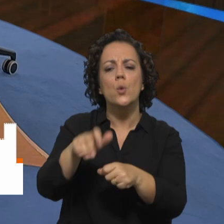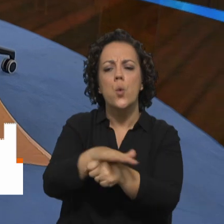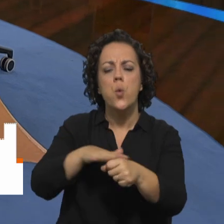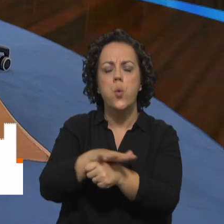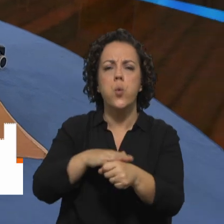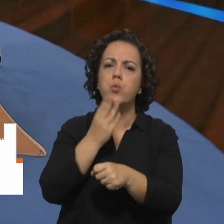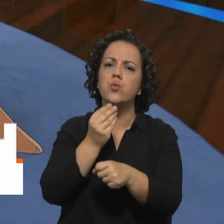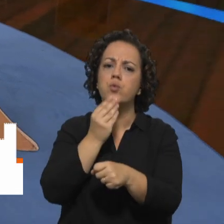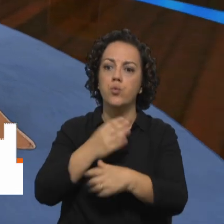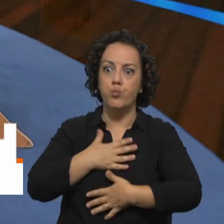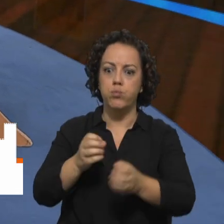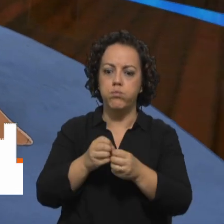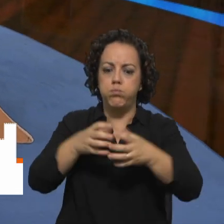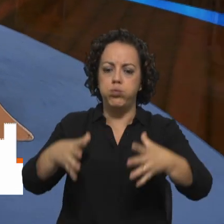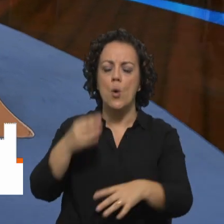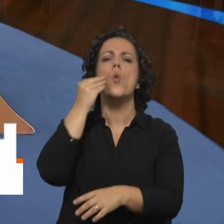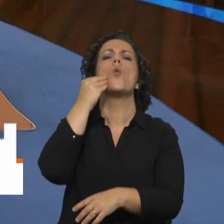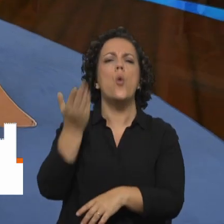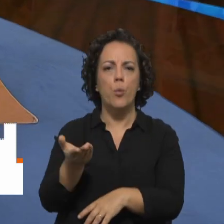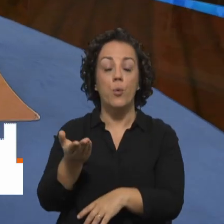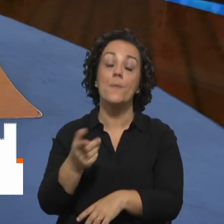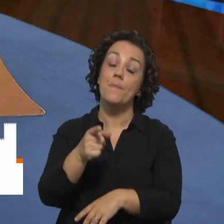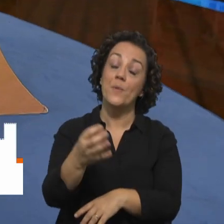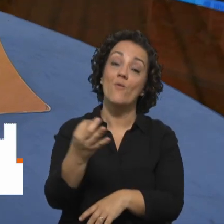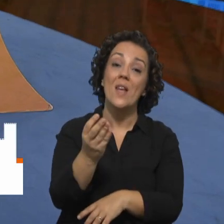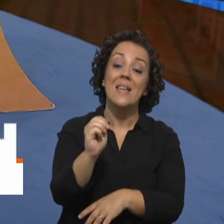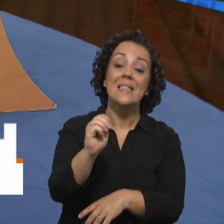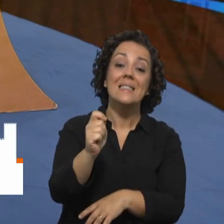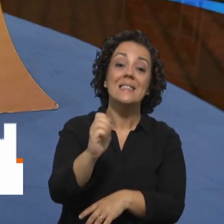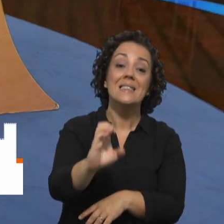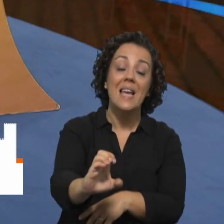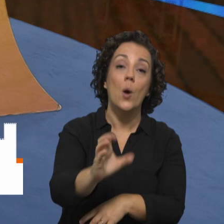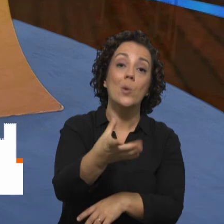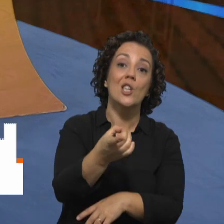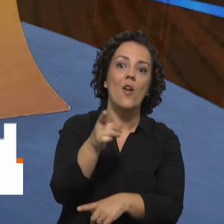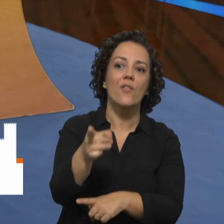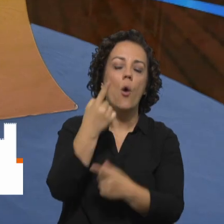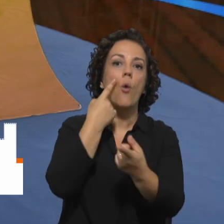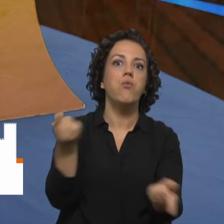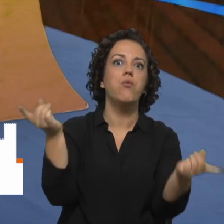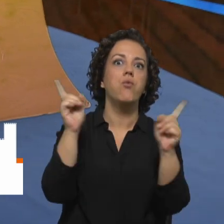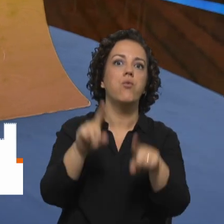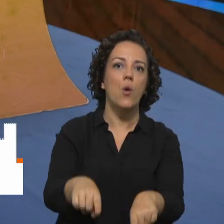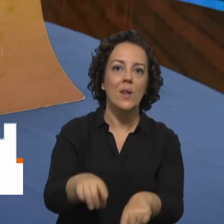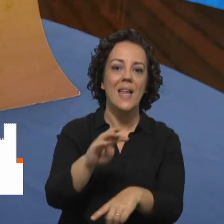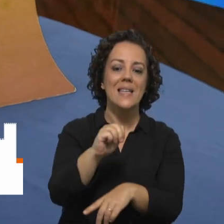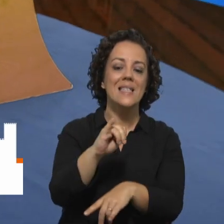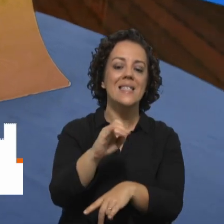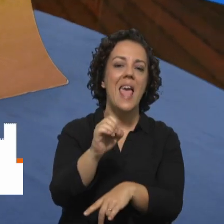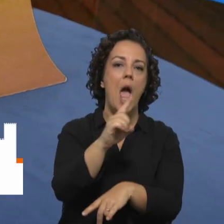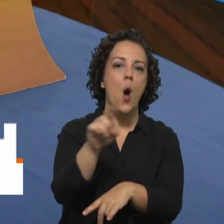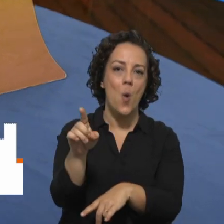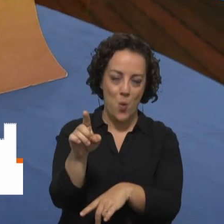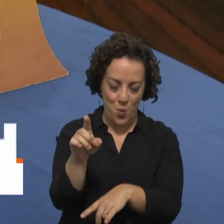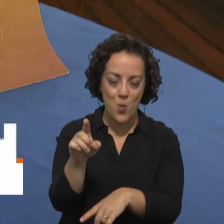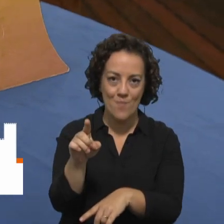intensa? Começou a existir nos finais do século XIX com o movimento sionista. O regresso a Sião, o regresso à terra,